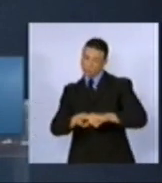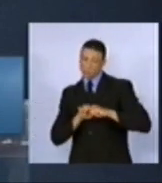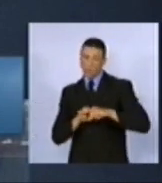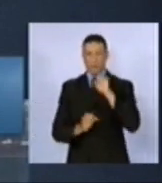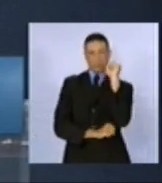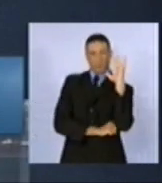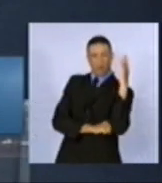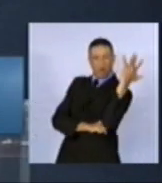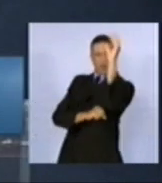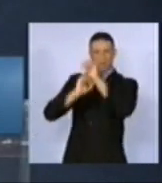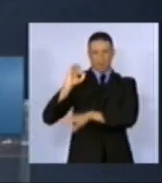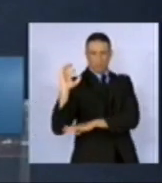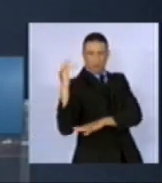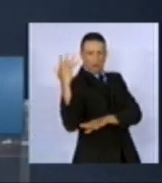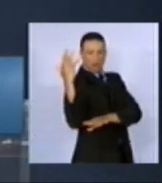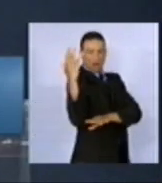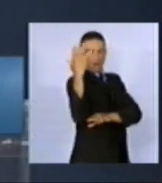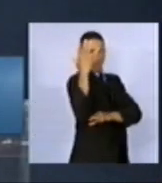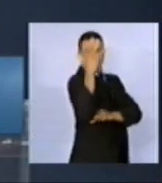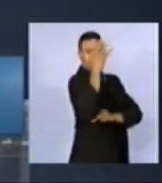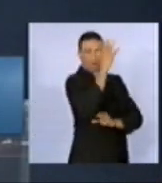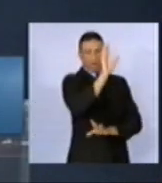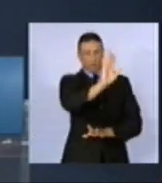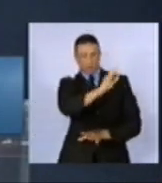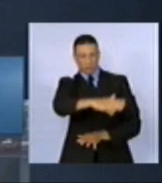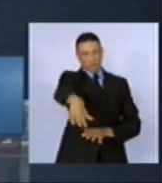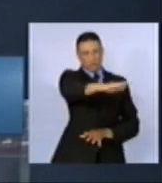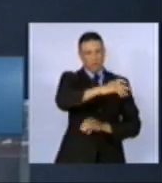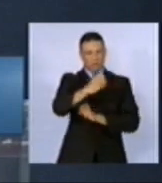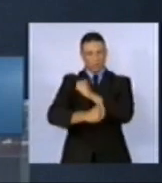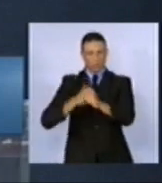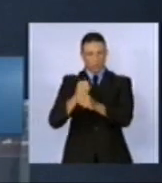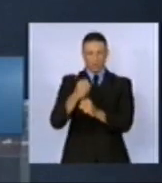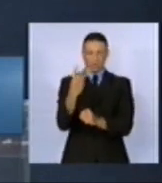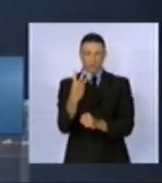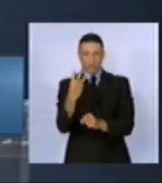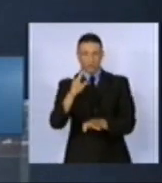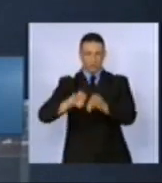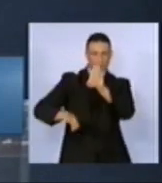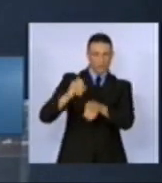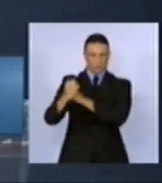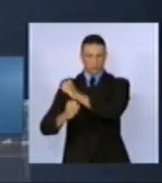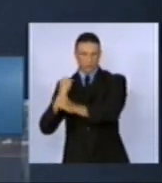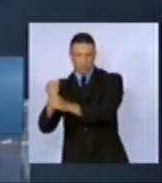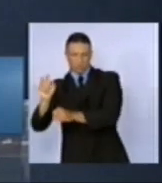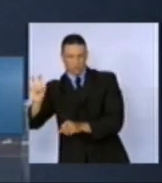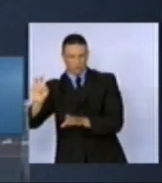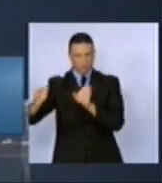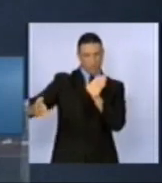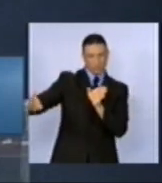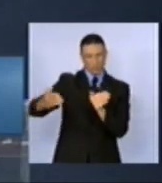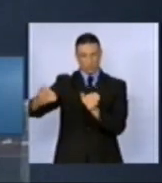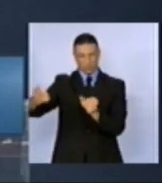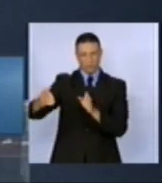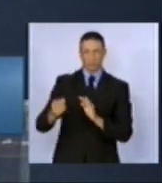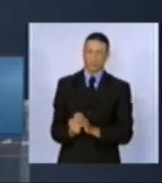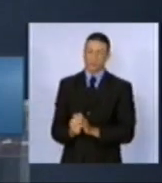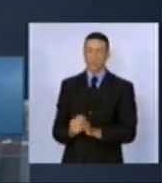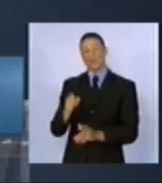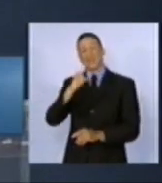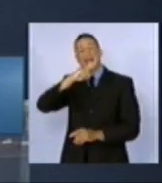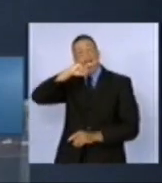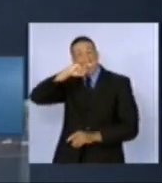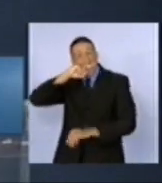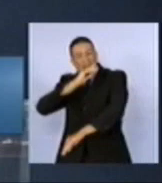replantada aproximada cada 3 5 6 anos ah a Coita de carne queimada a